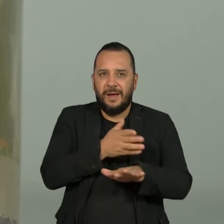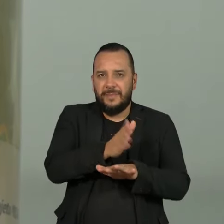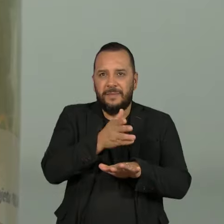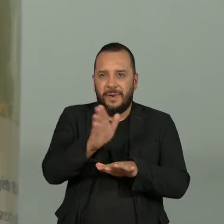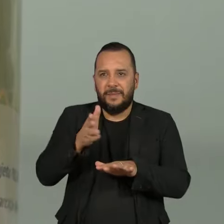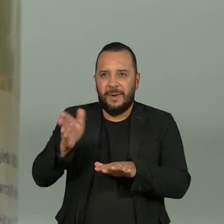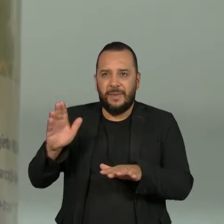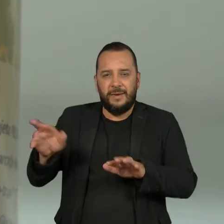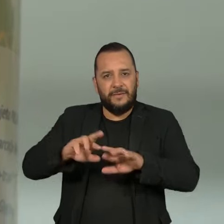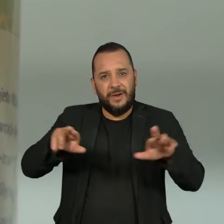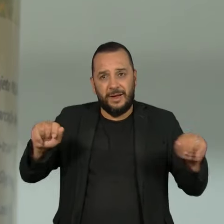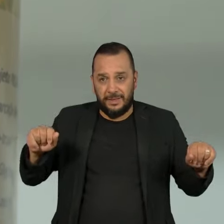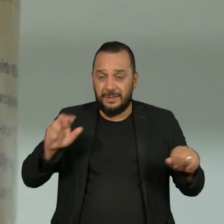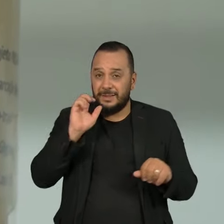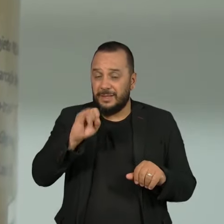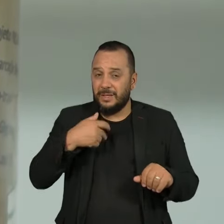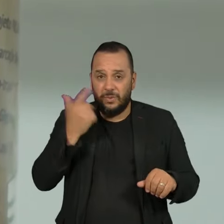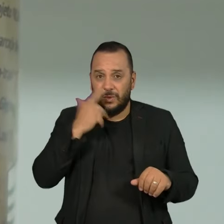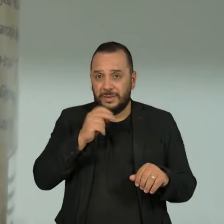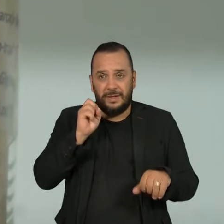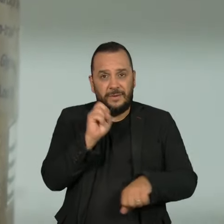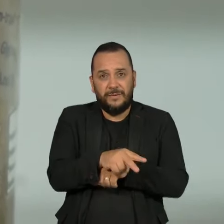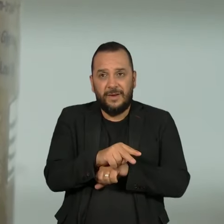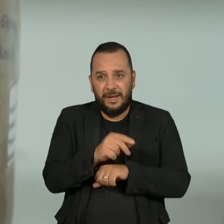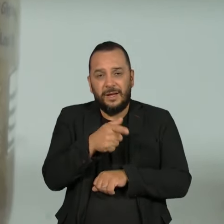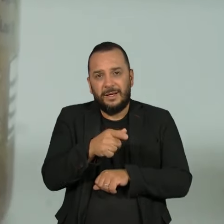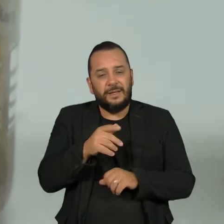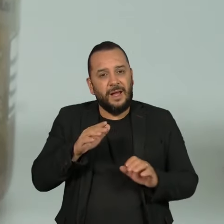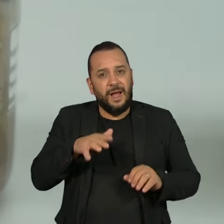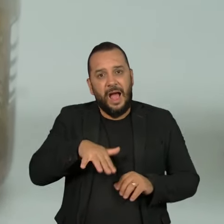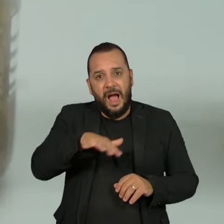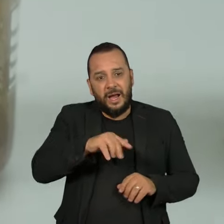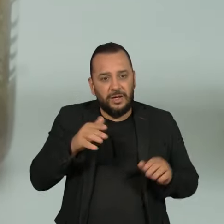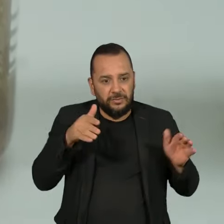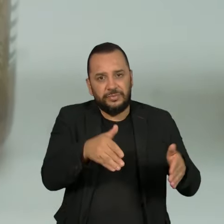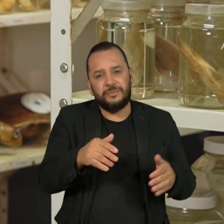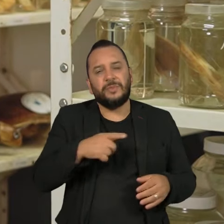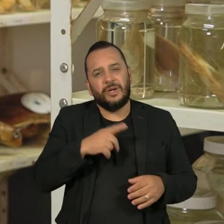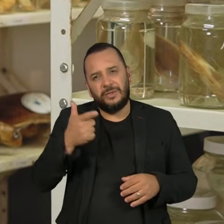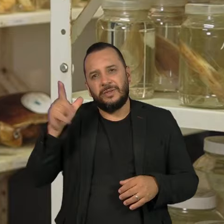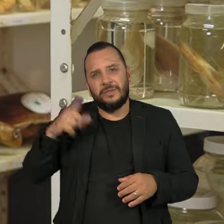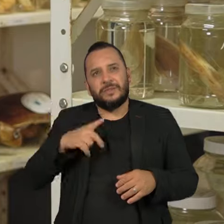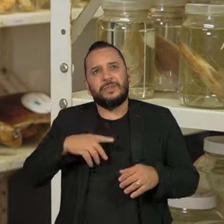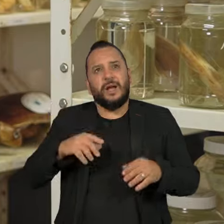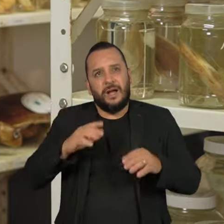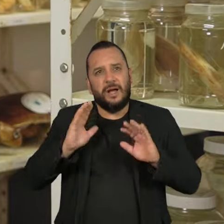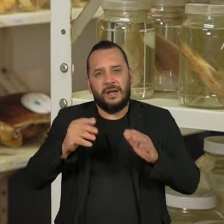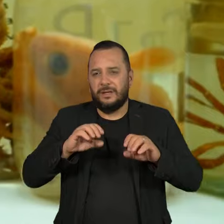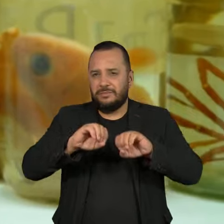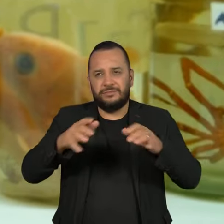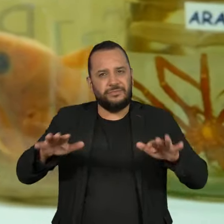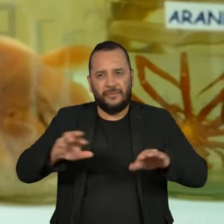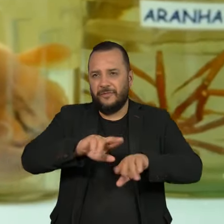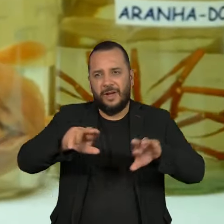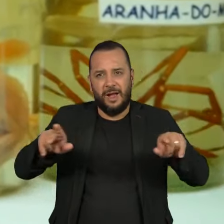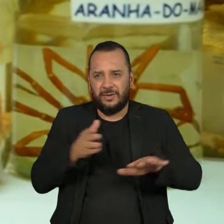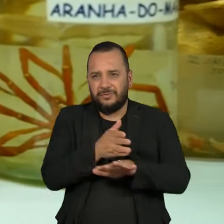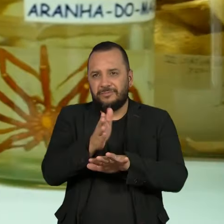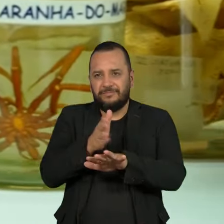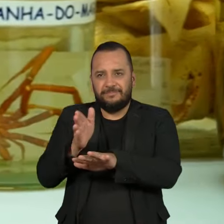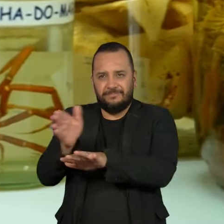você não conseguir arrumar uma atuação na sua área de interesse. Então você pode trabalhar com oceanografia geológica, oceanografia física, oceanografia química.